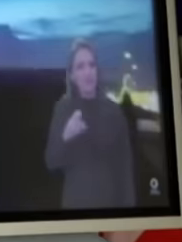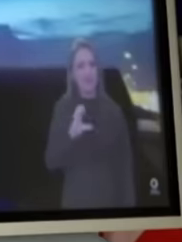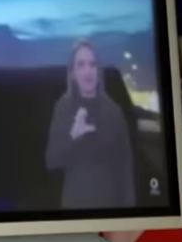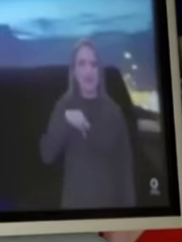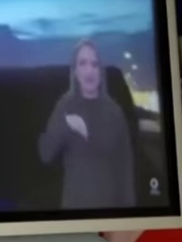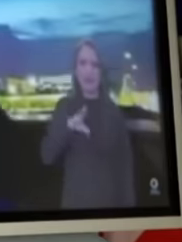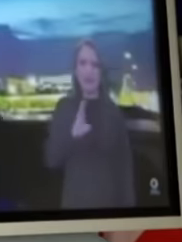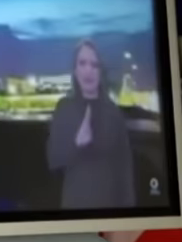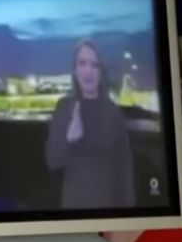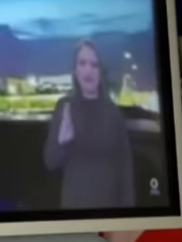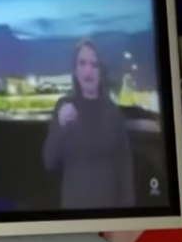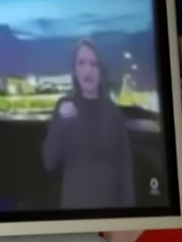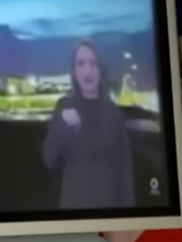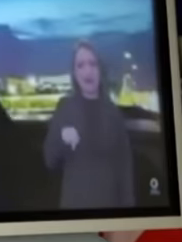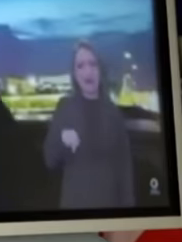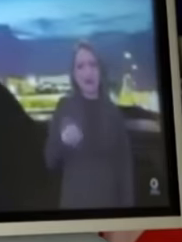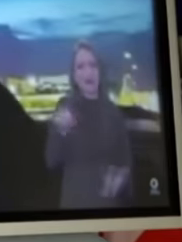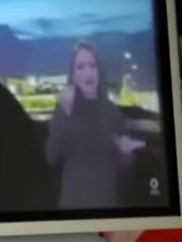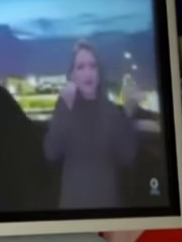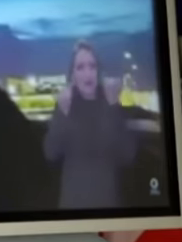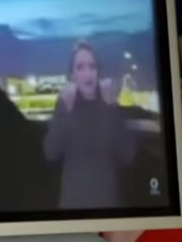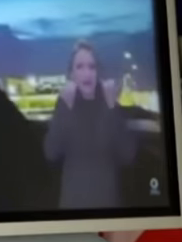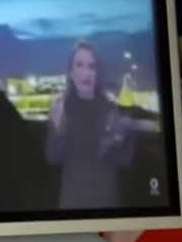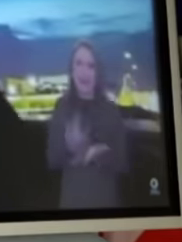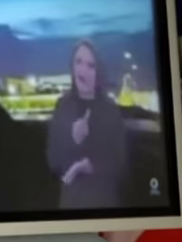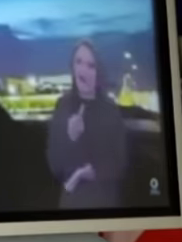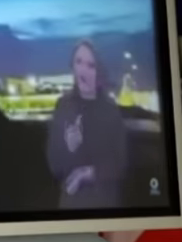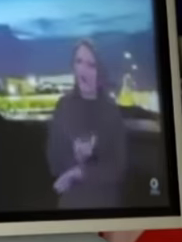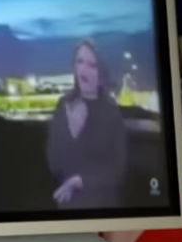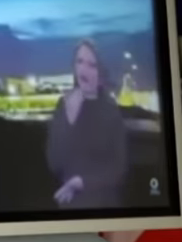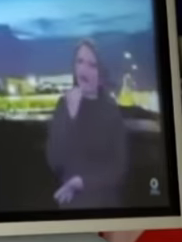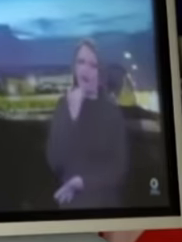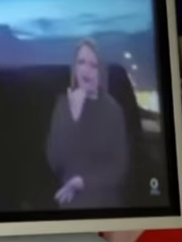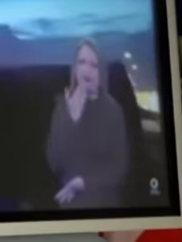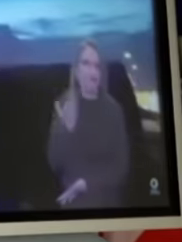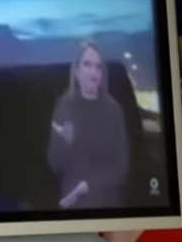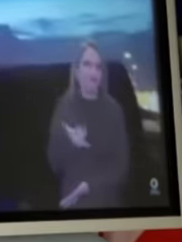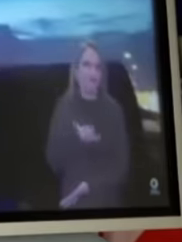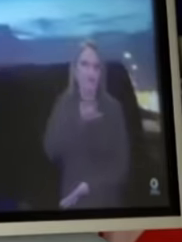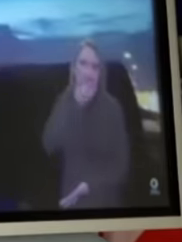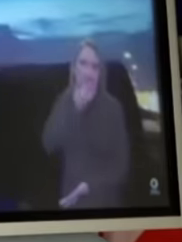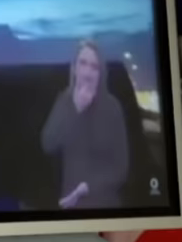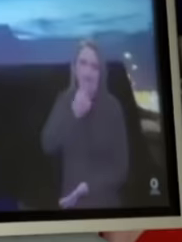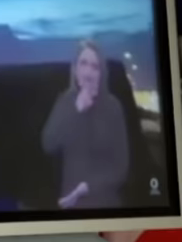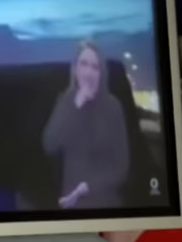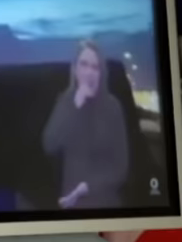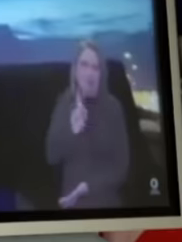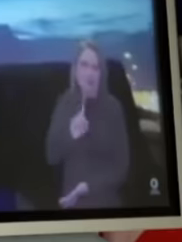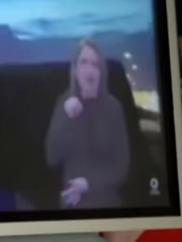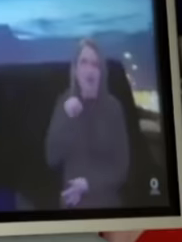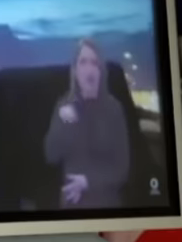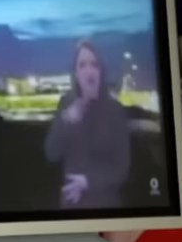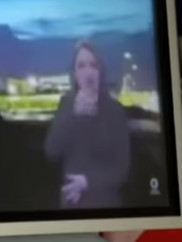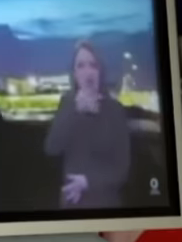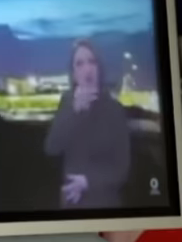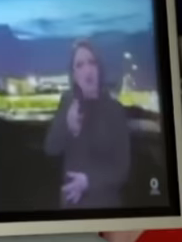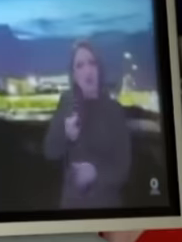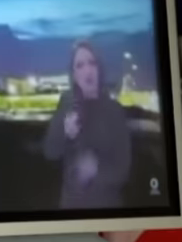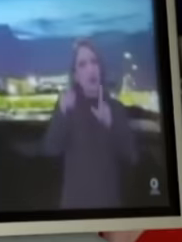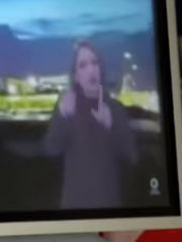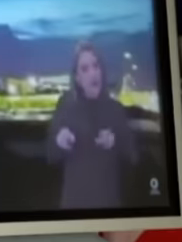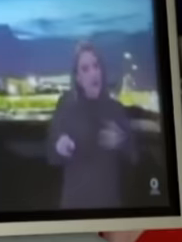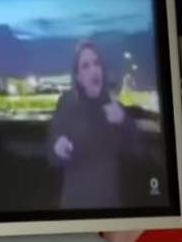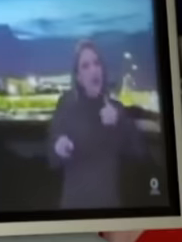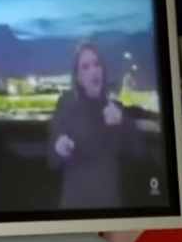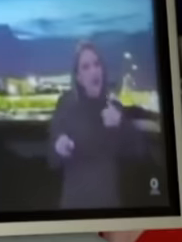de desinformação. A opinião dele é compartilhada por mim, ela está consignada